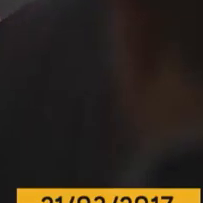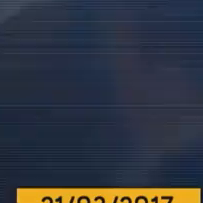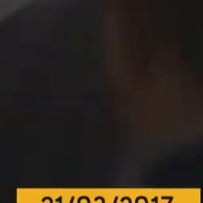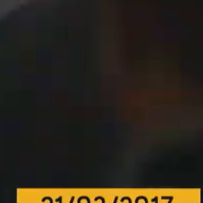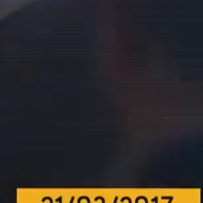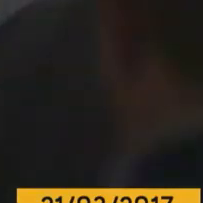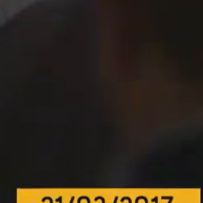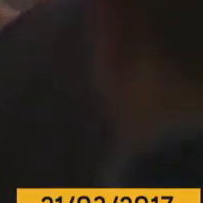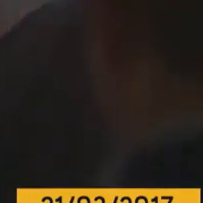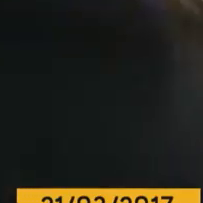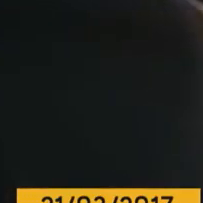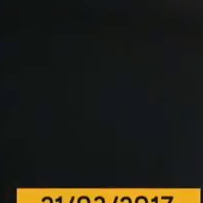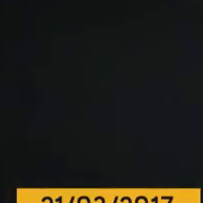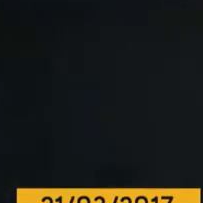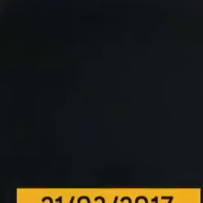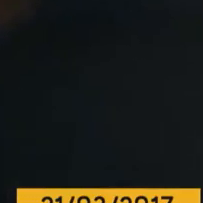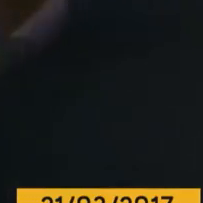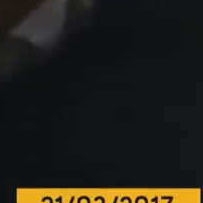Quiser.